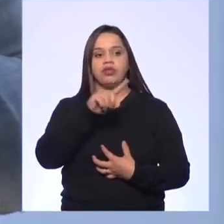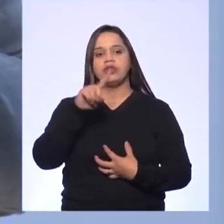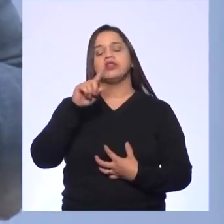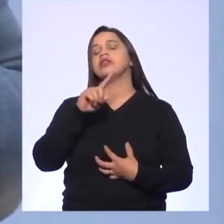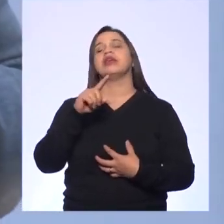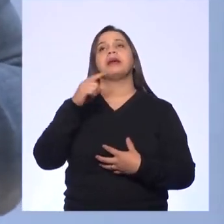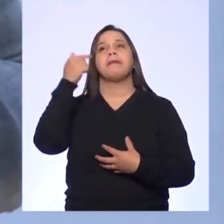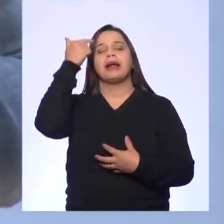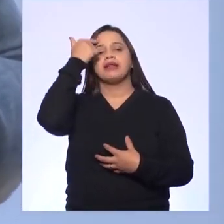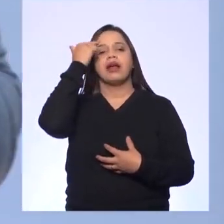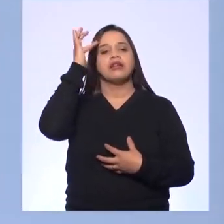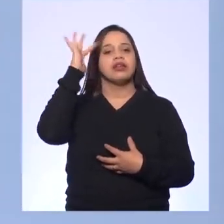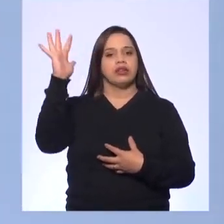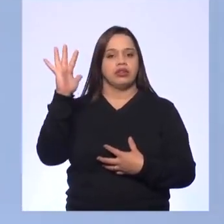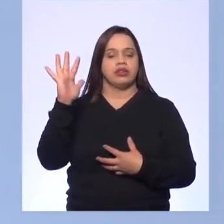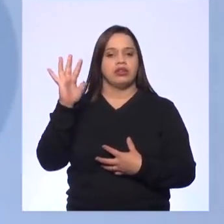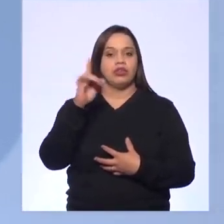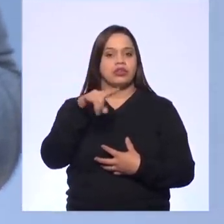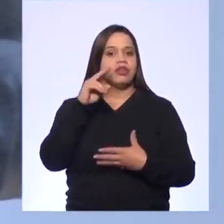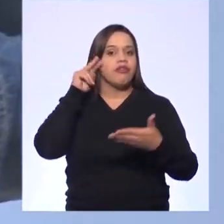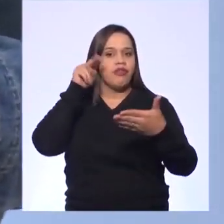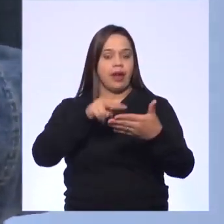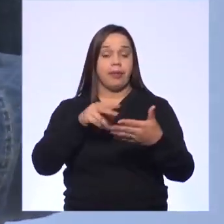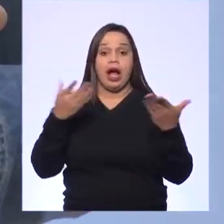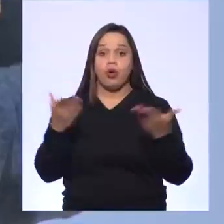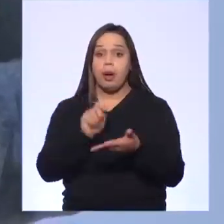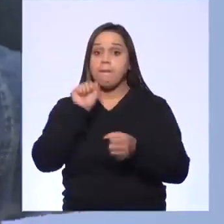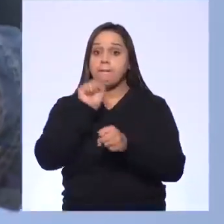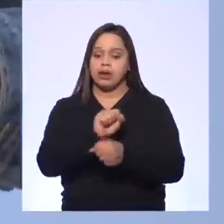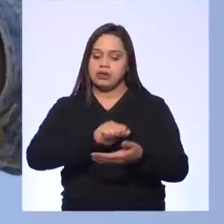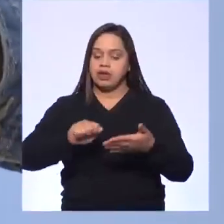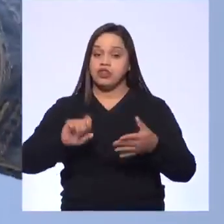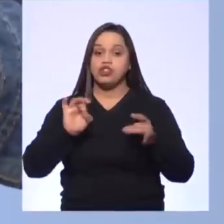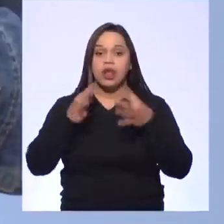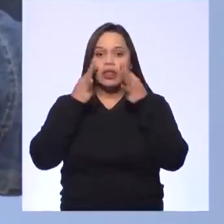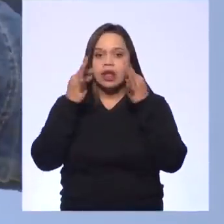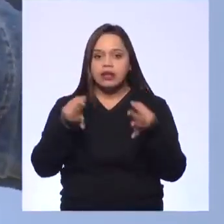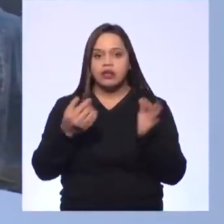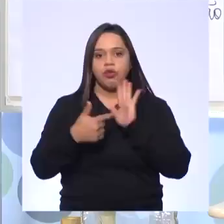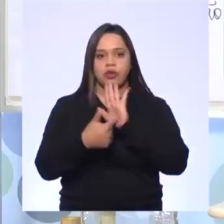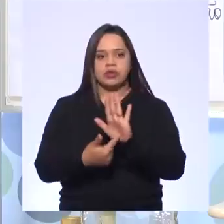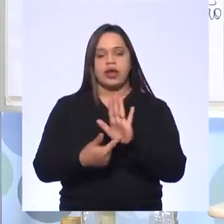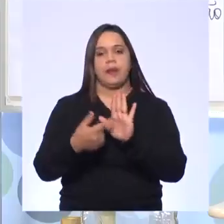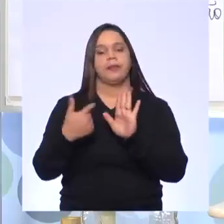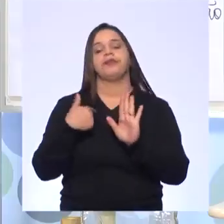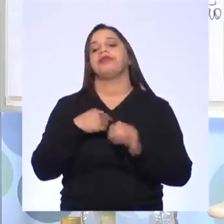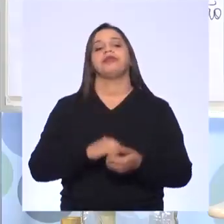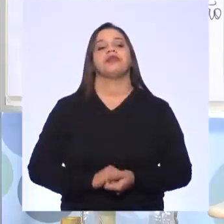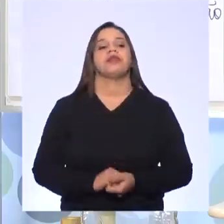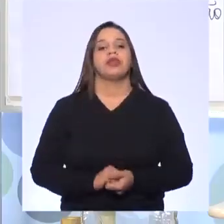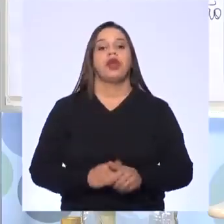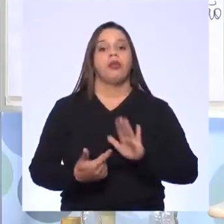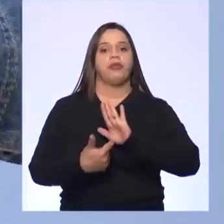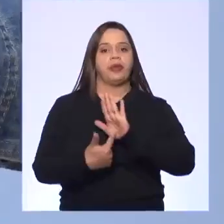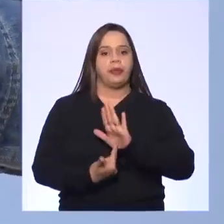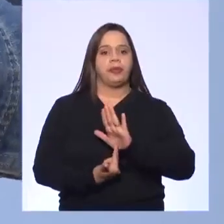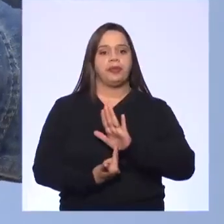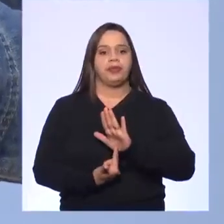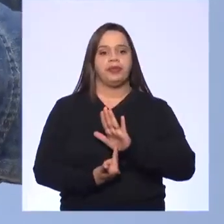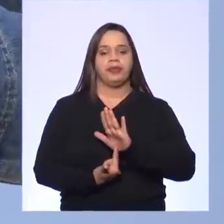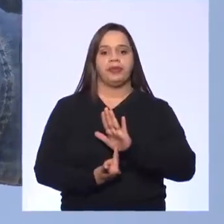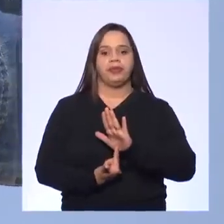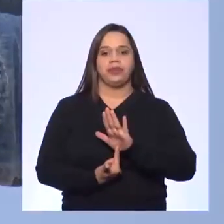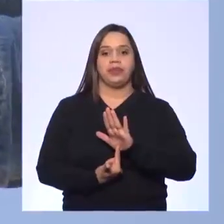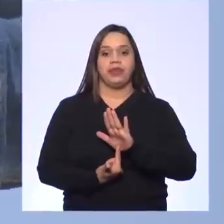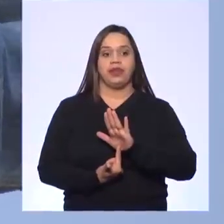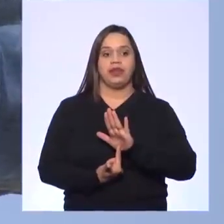vocês, para de escrever, não escreve mais nada e só presta atenção. Então, vamos chamar esse objeto, esse objeto